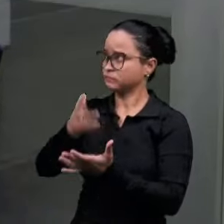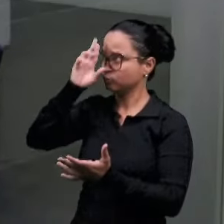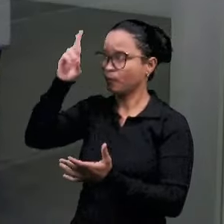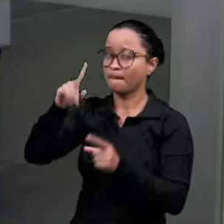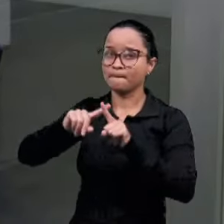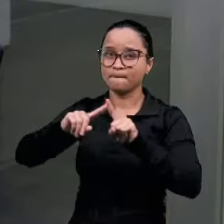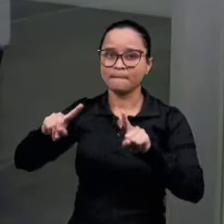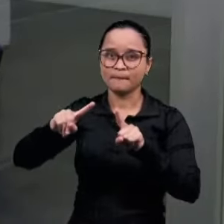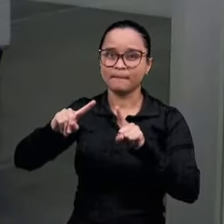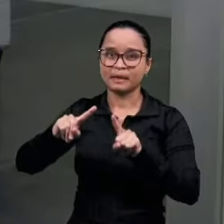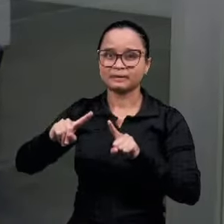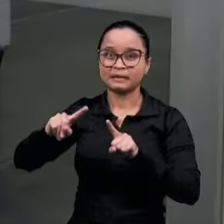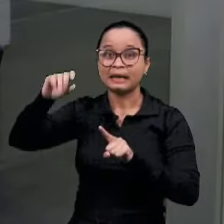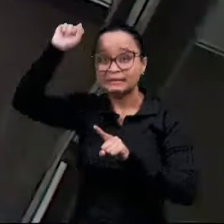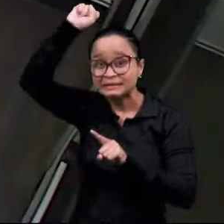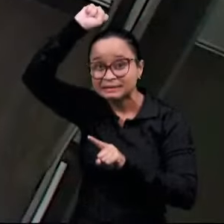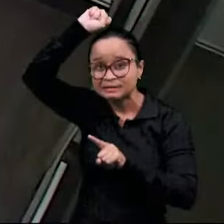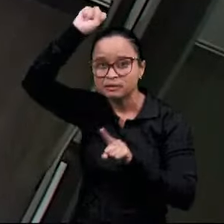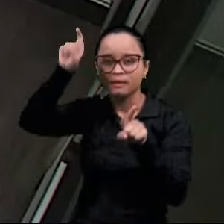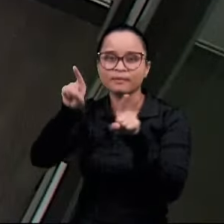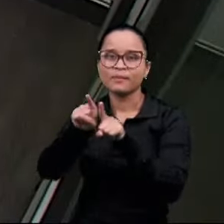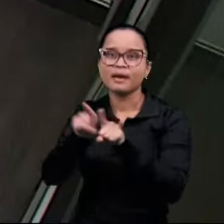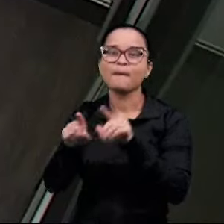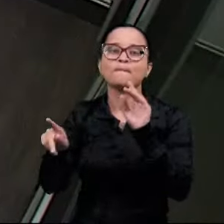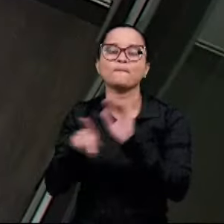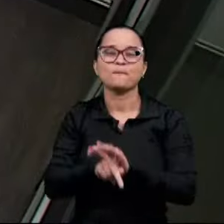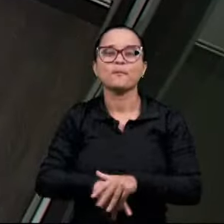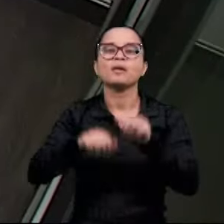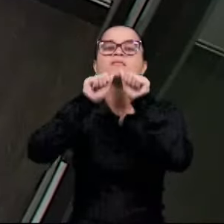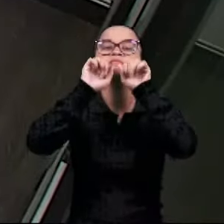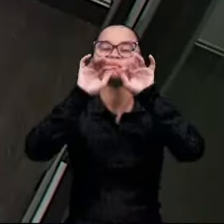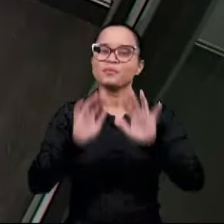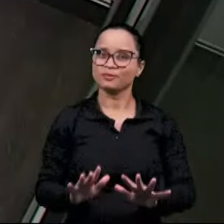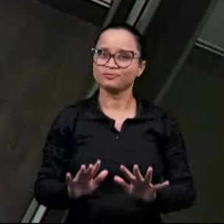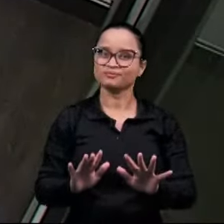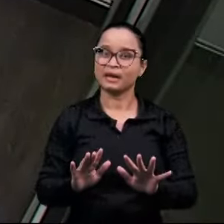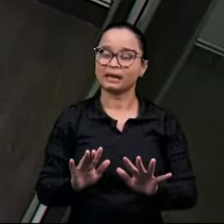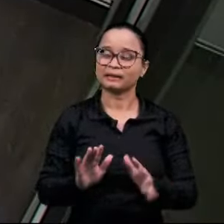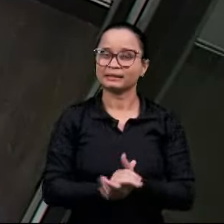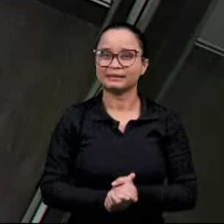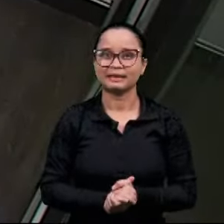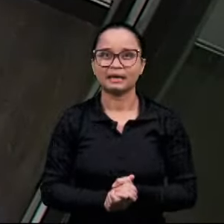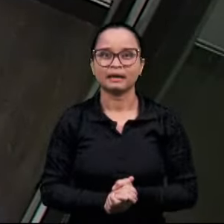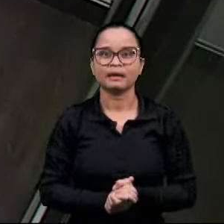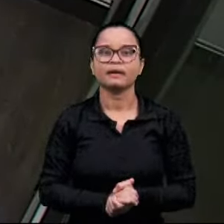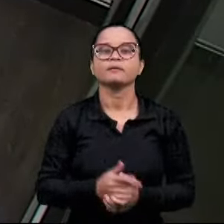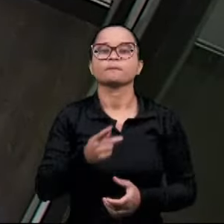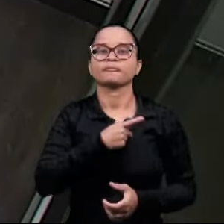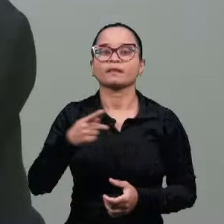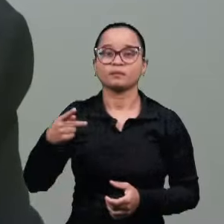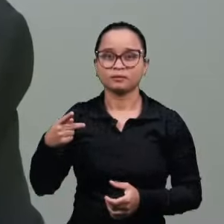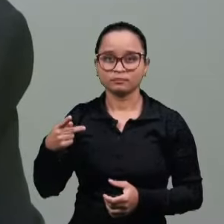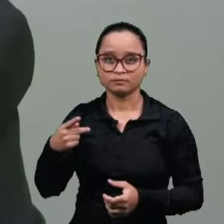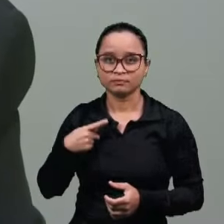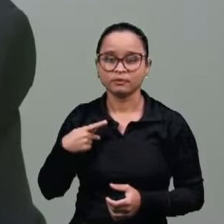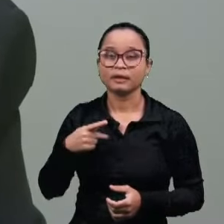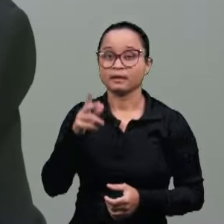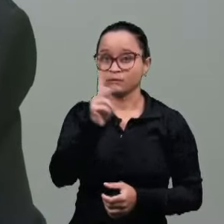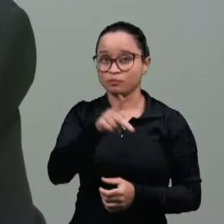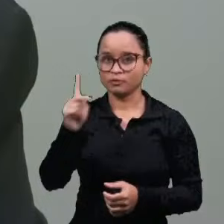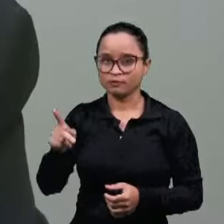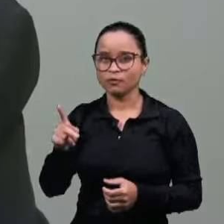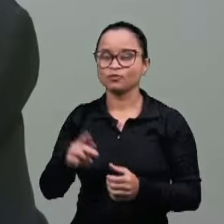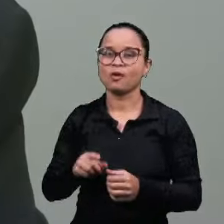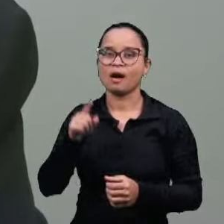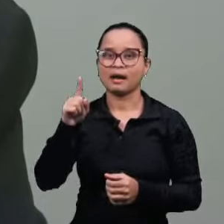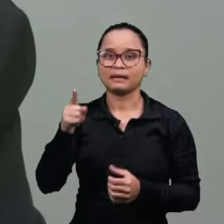fazia parte da bênção. Maravilha, a verdadeira aula, né? Professor Pita, né, que é professor do Manaim, pastor Pita, que é professor também do Manaim,